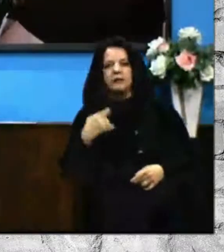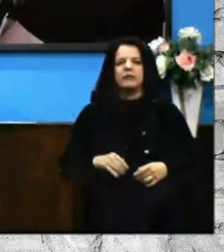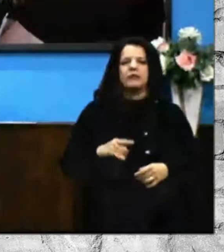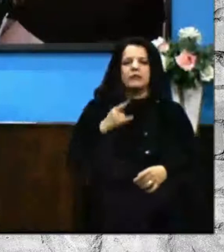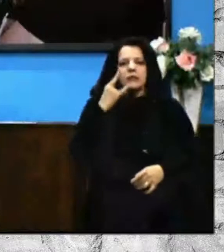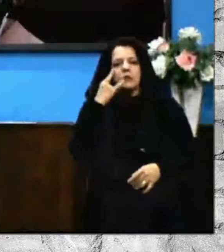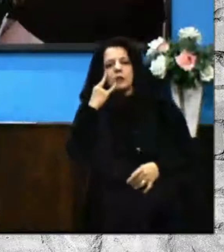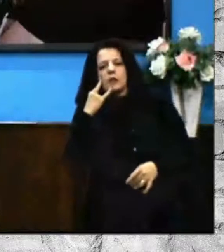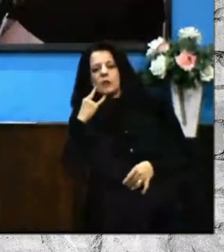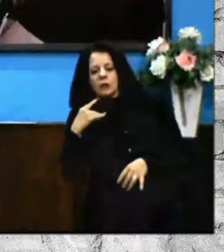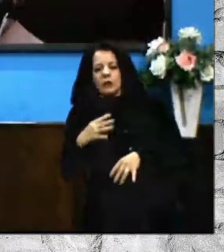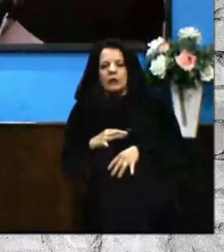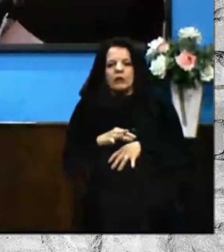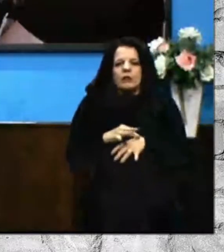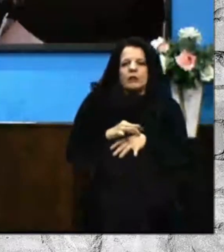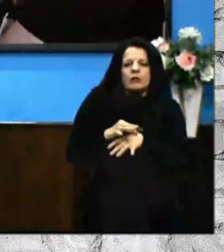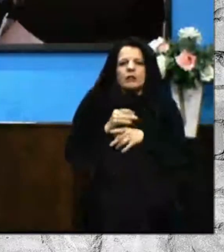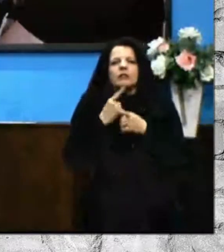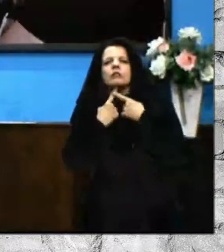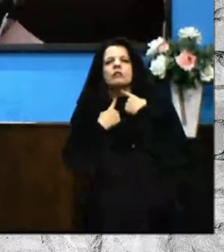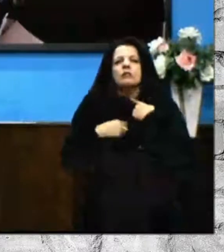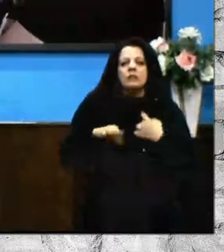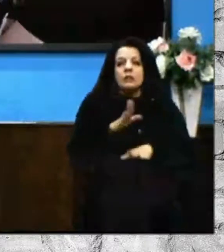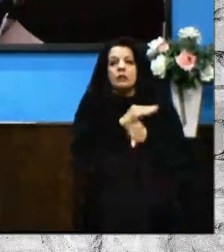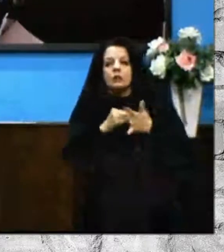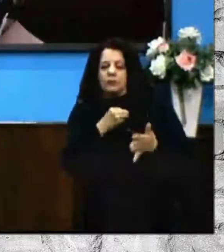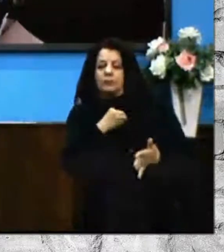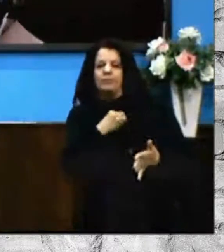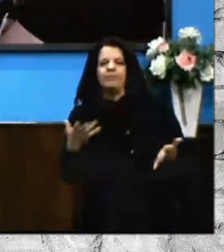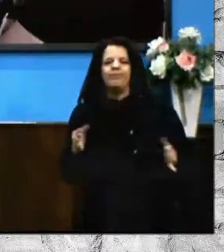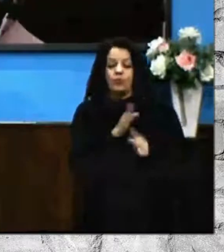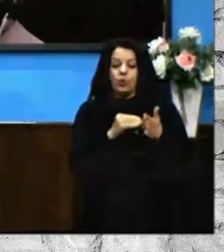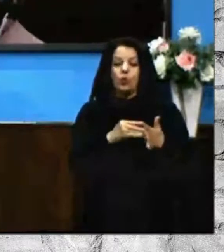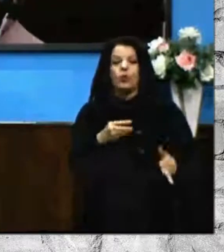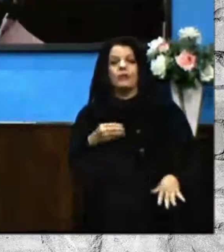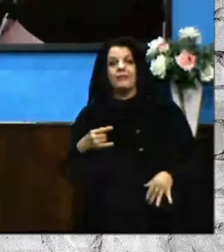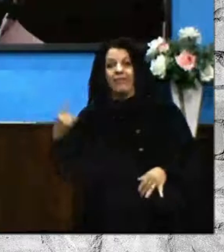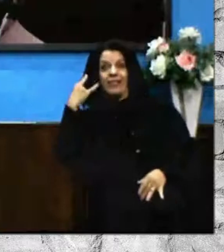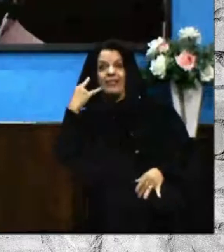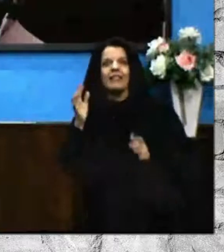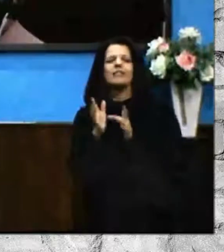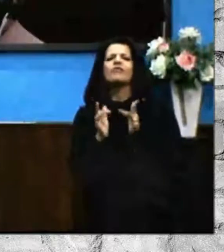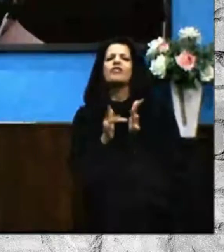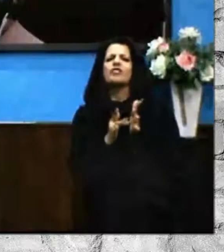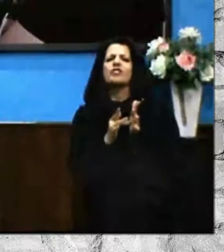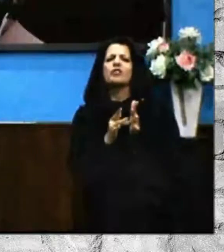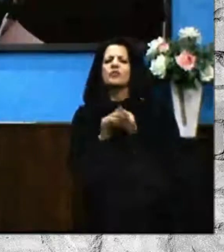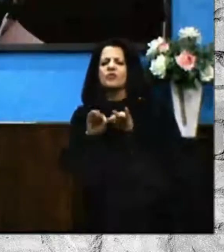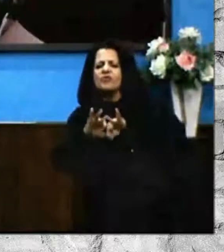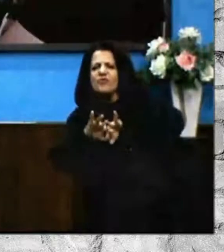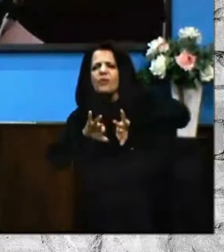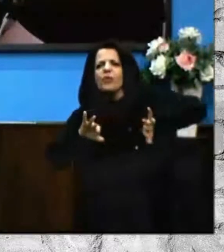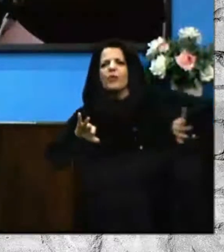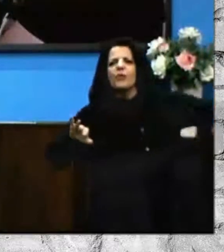que é um ciclo fechado, acabando o diabo toda a tentação, ausentou-se por algum tempo.